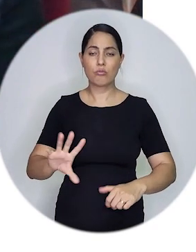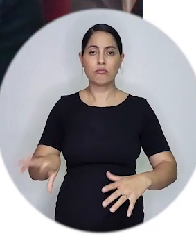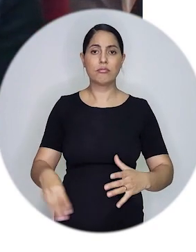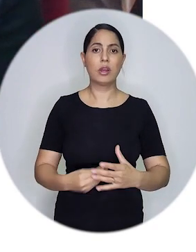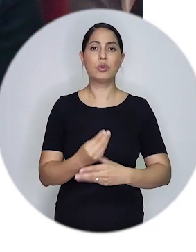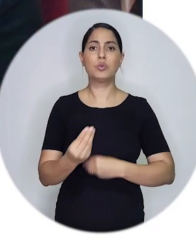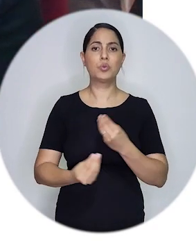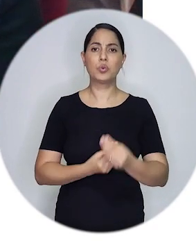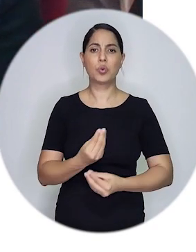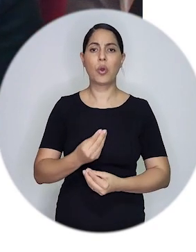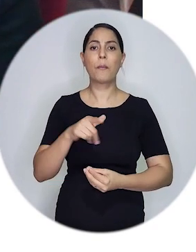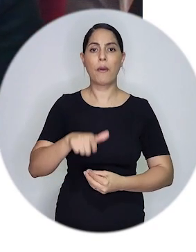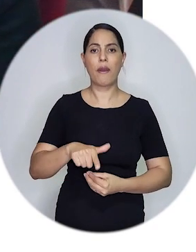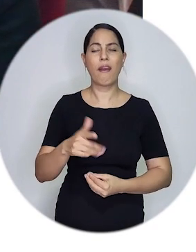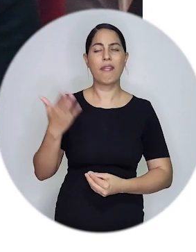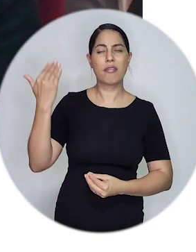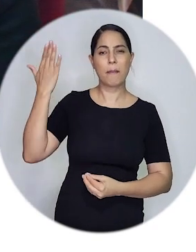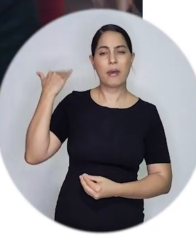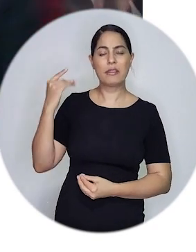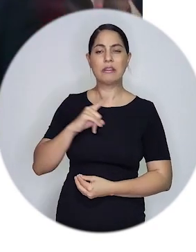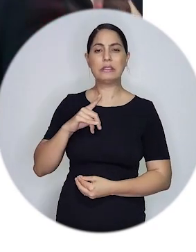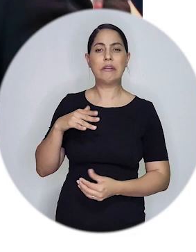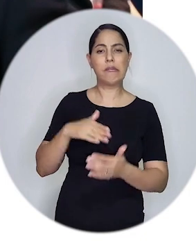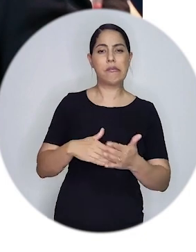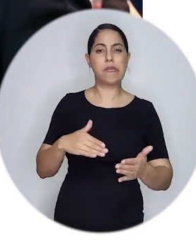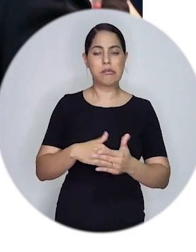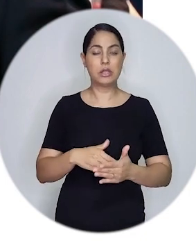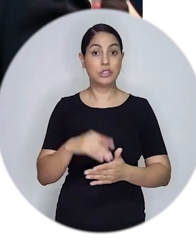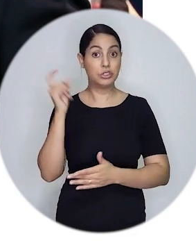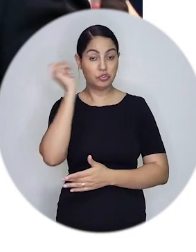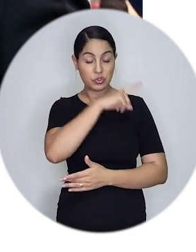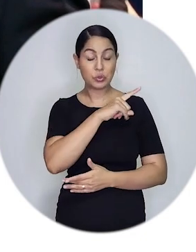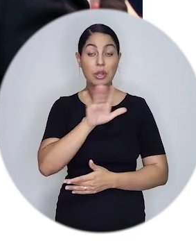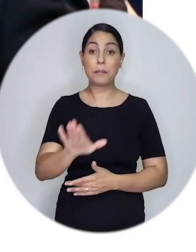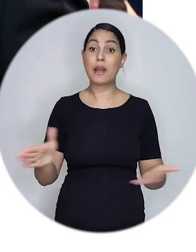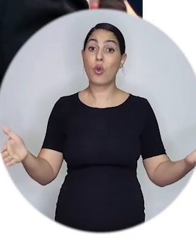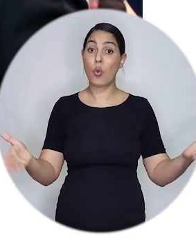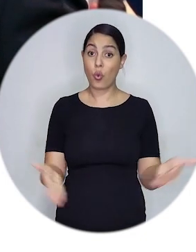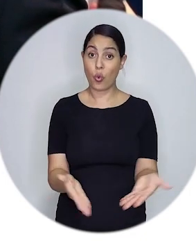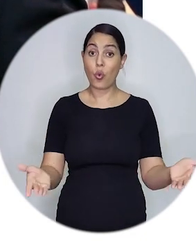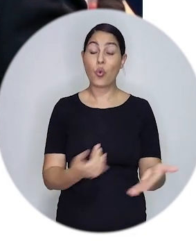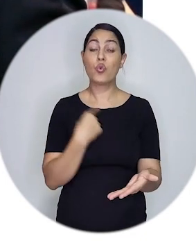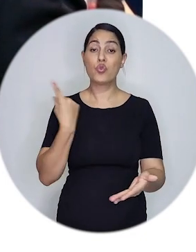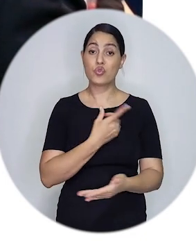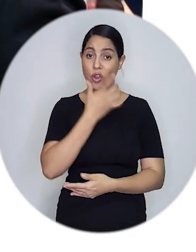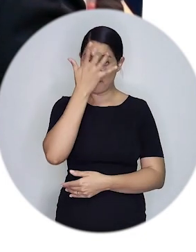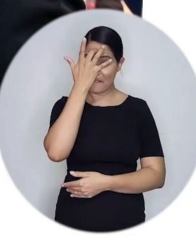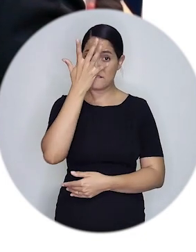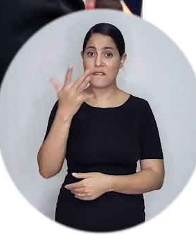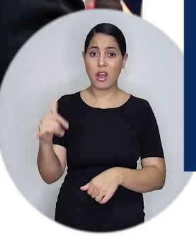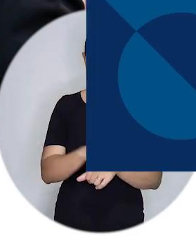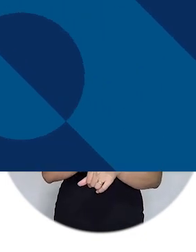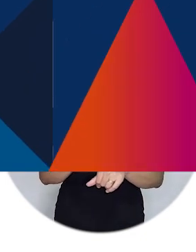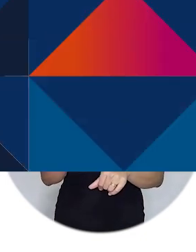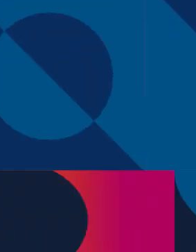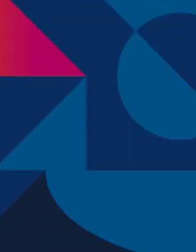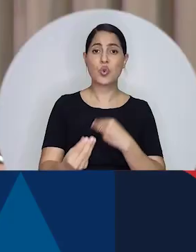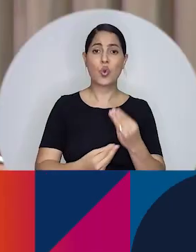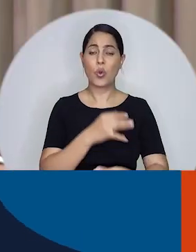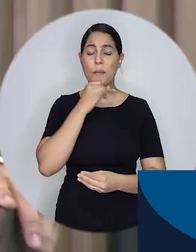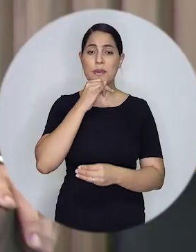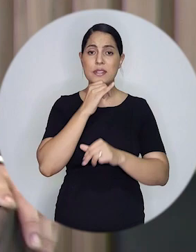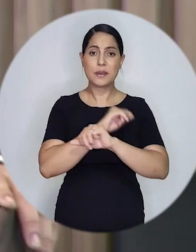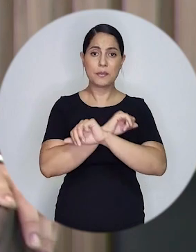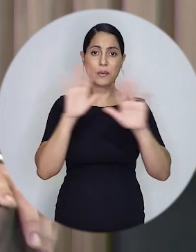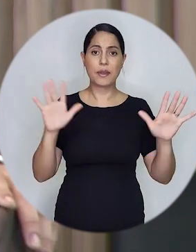do Mercosul. Até um tempo atrás, nós tínhamos uma grande dificuldade para essas validações.